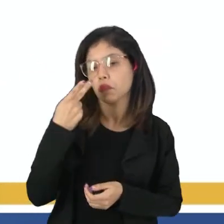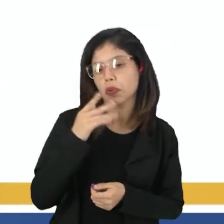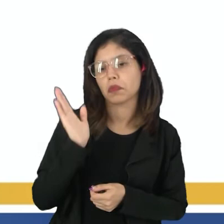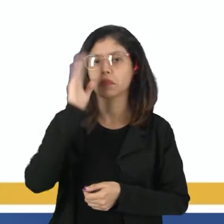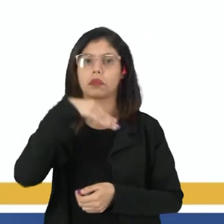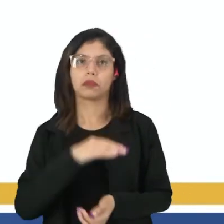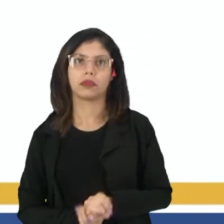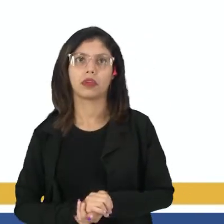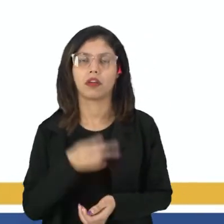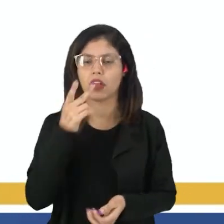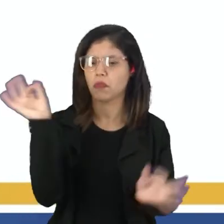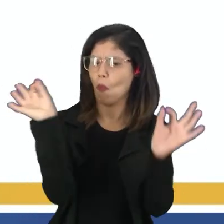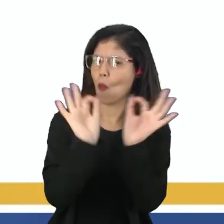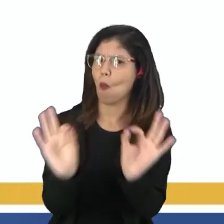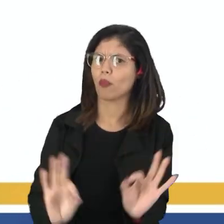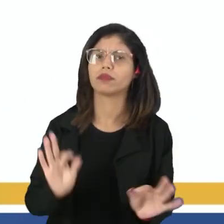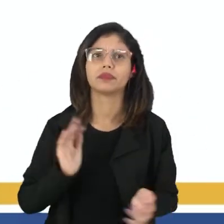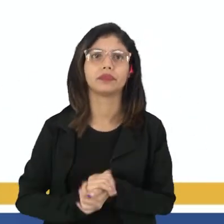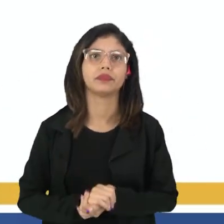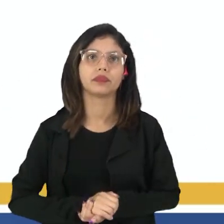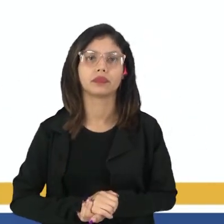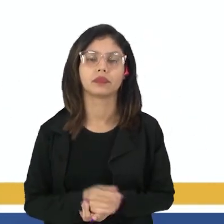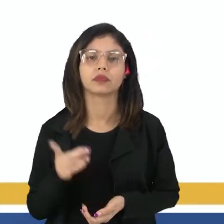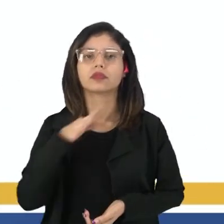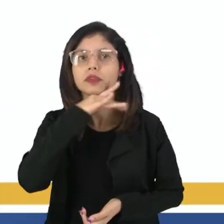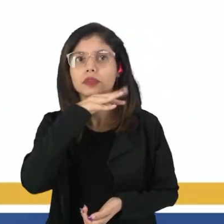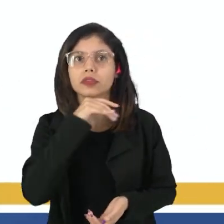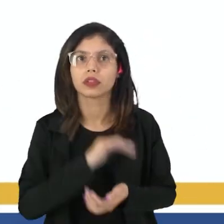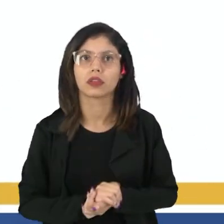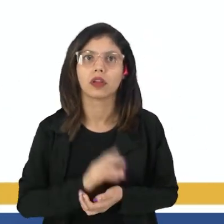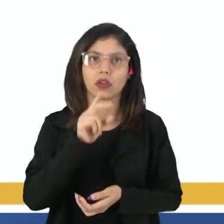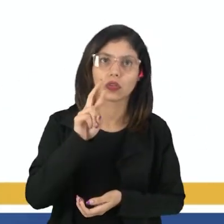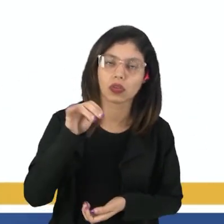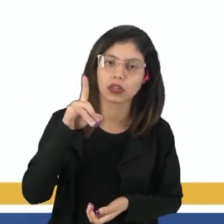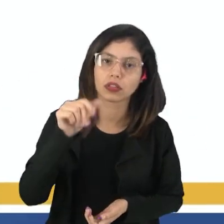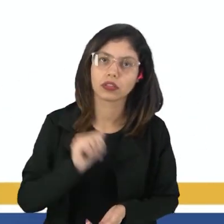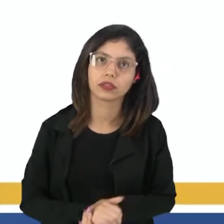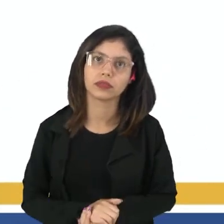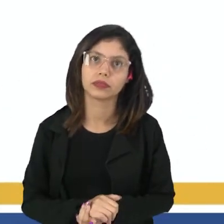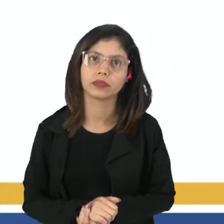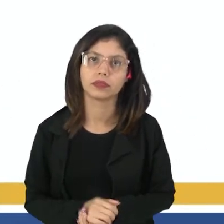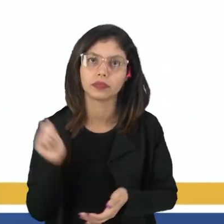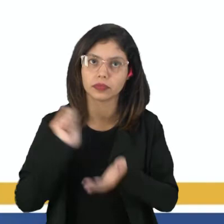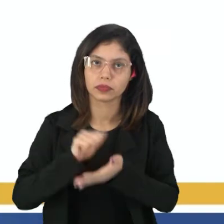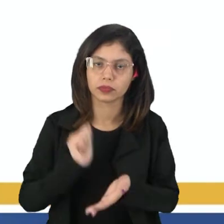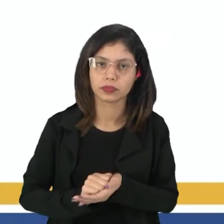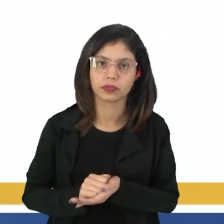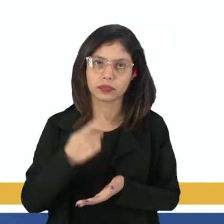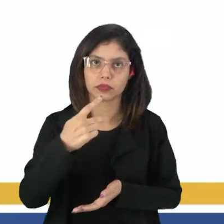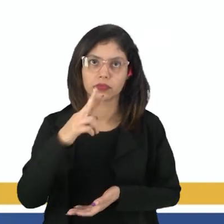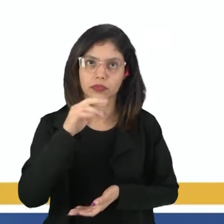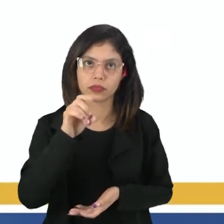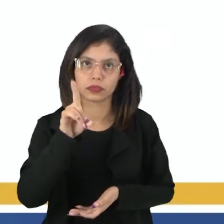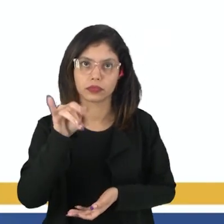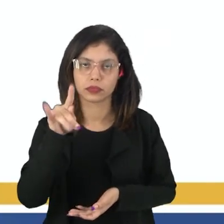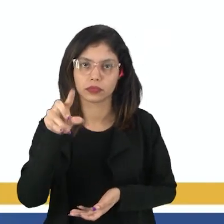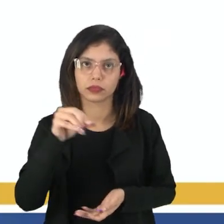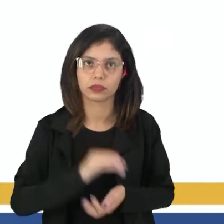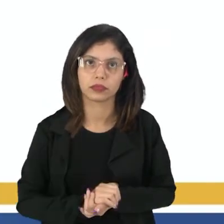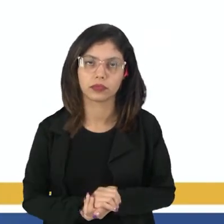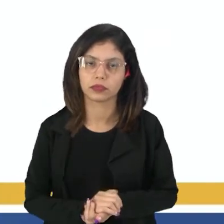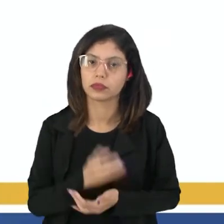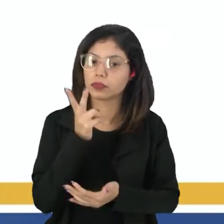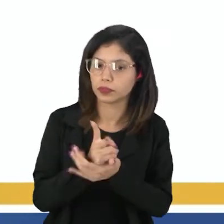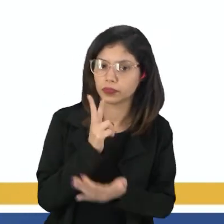xingar, eu não vou falar nada que seja desagradável, eu vou ser cordial. Eu vou escrever uma carta persuadindo, mas ao